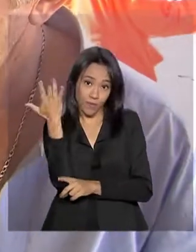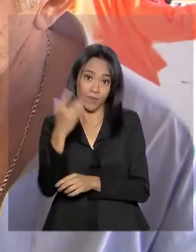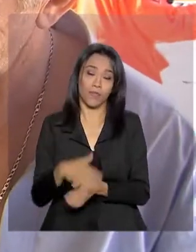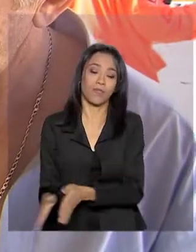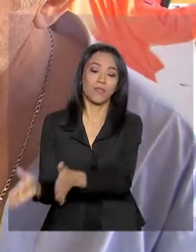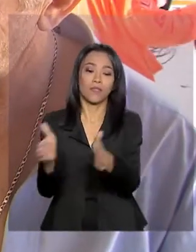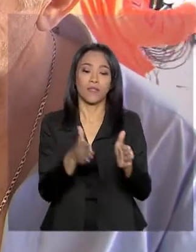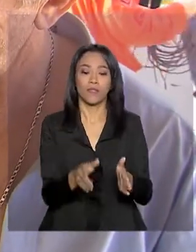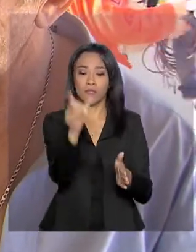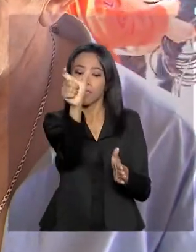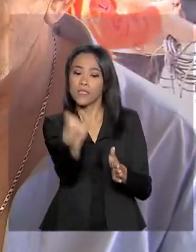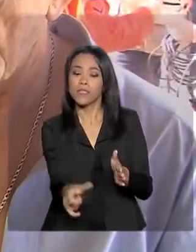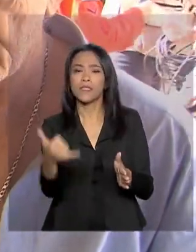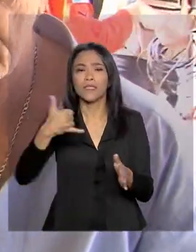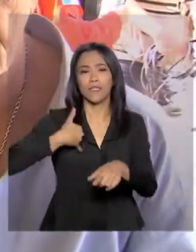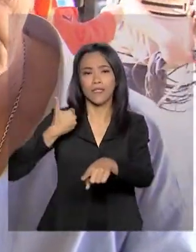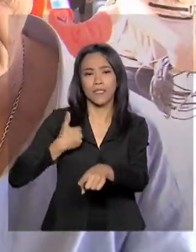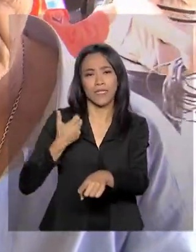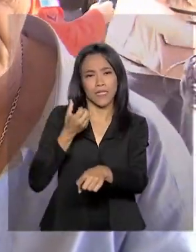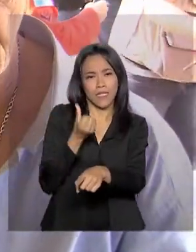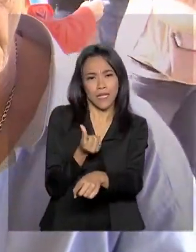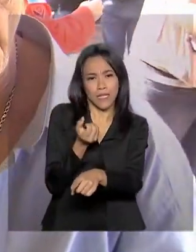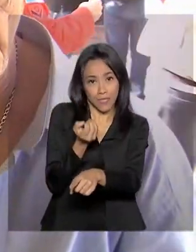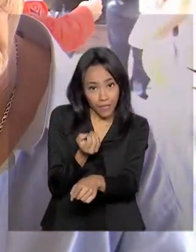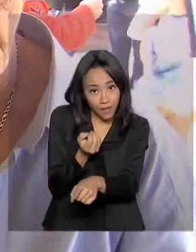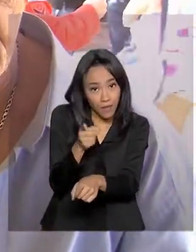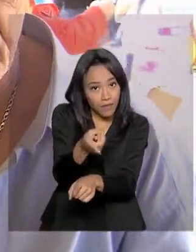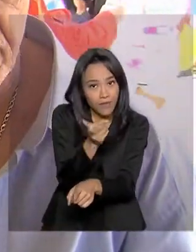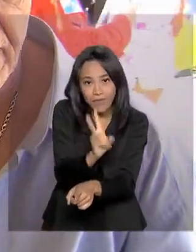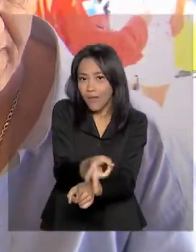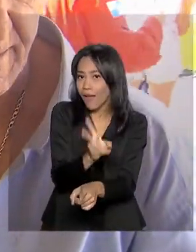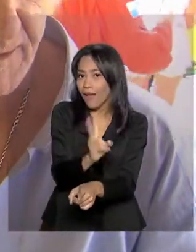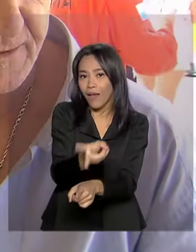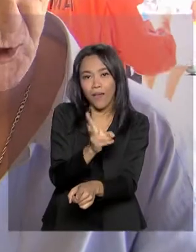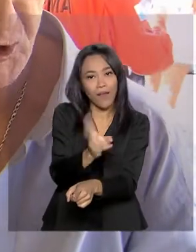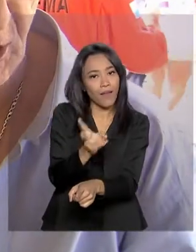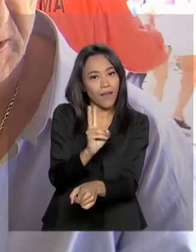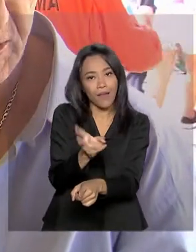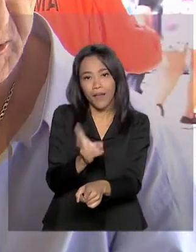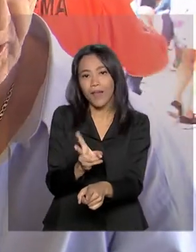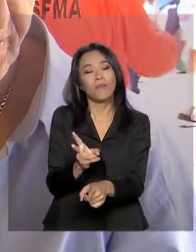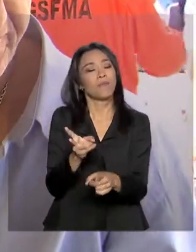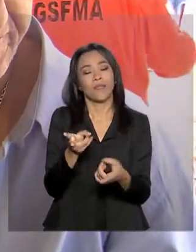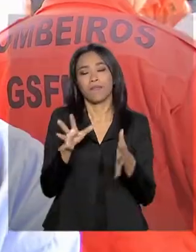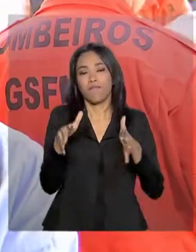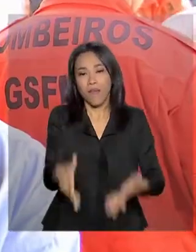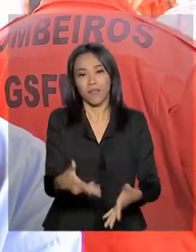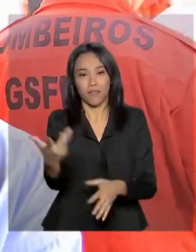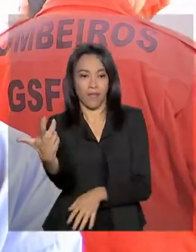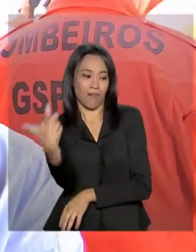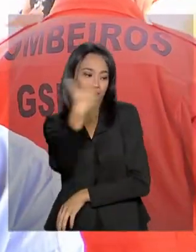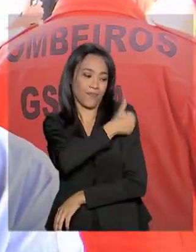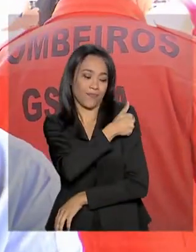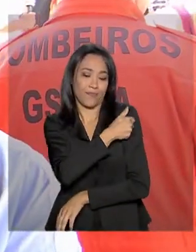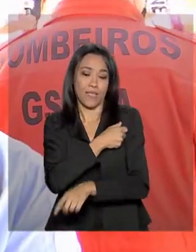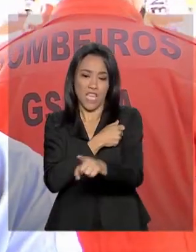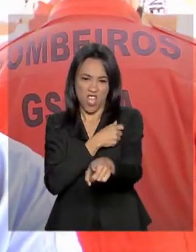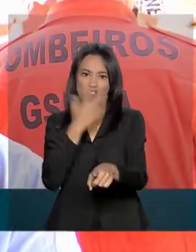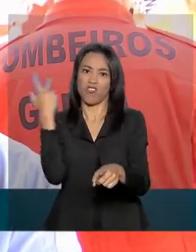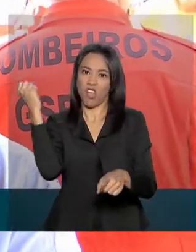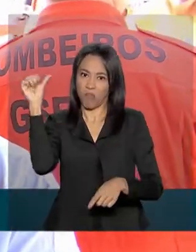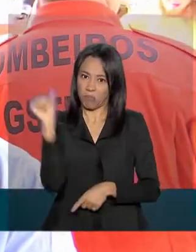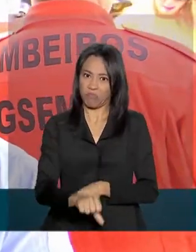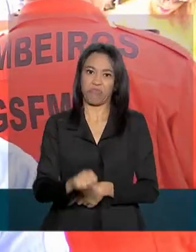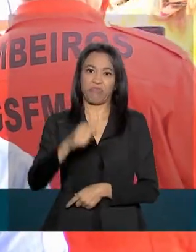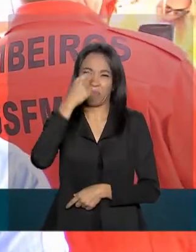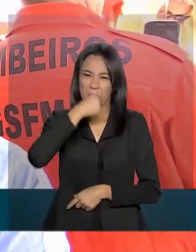Desde que completou 60 anos, seu Luiz participa da campanha de vacinação contra a gripe. Eu já peguei uma gripe braba esse ano,